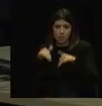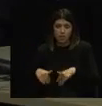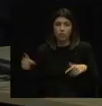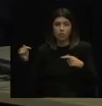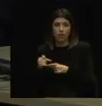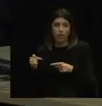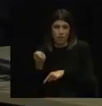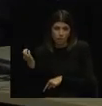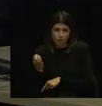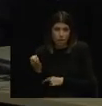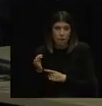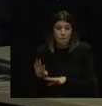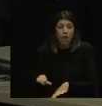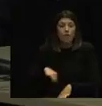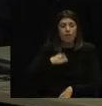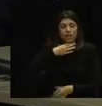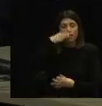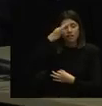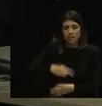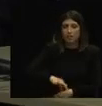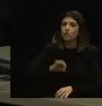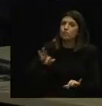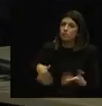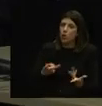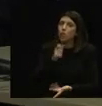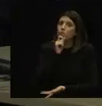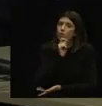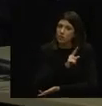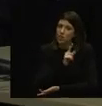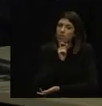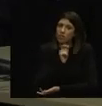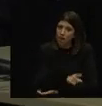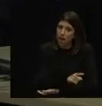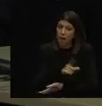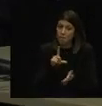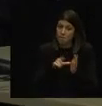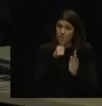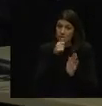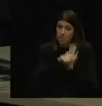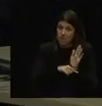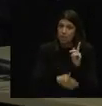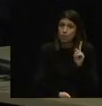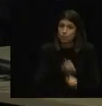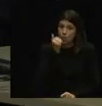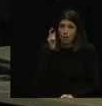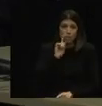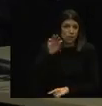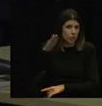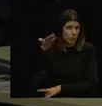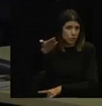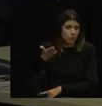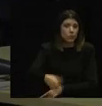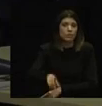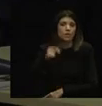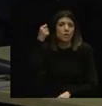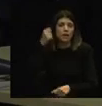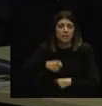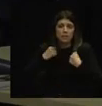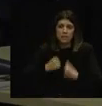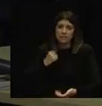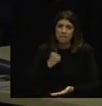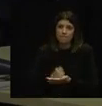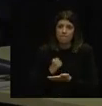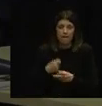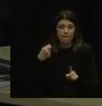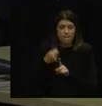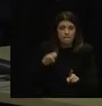do CDS, mas os verdes acreditam que é possível e desejável concretizar esta medida de grande importância. Insistimos, por isso, na importância